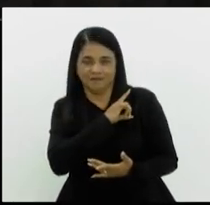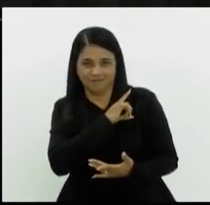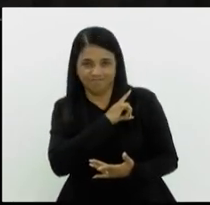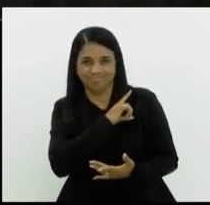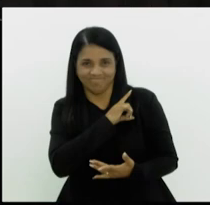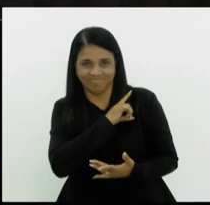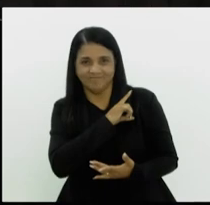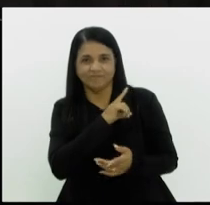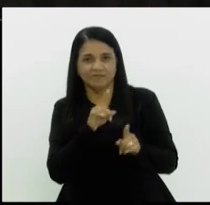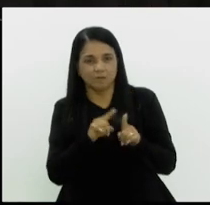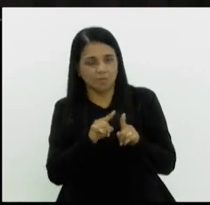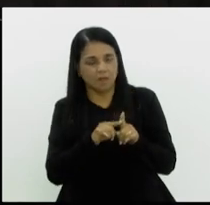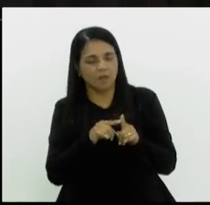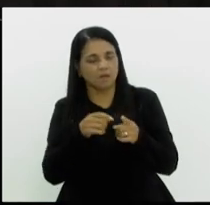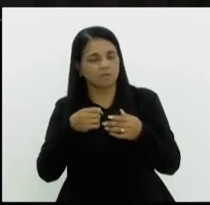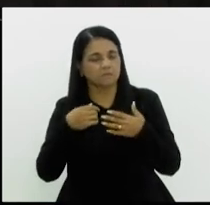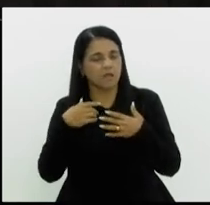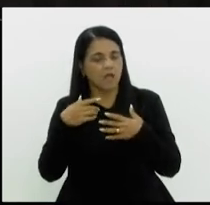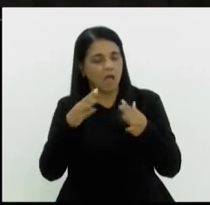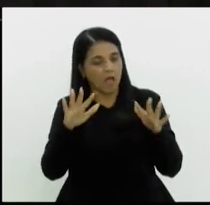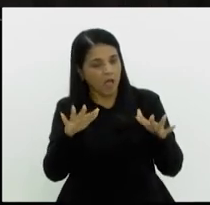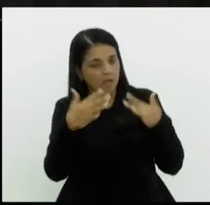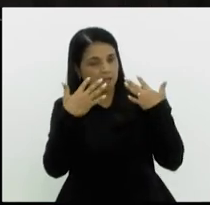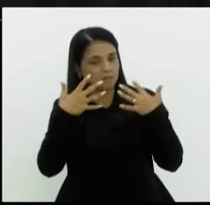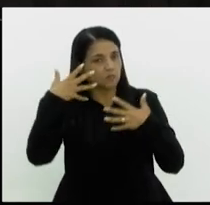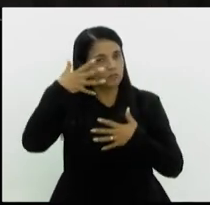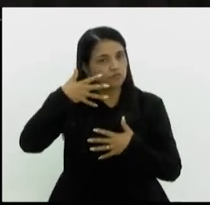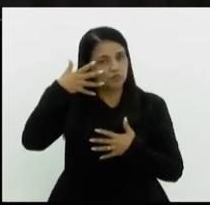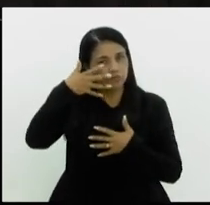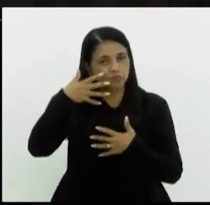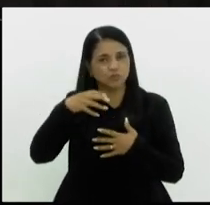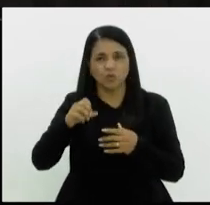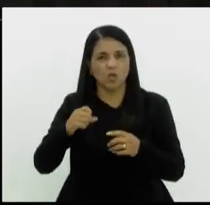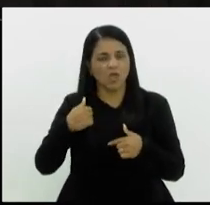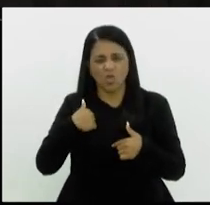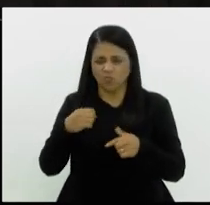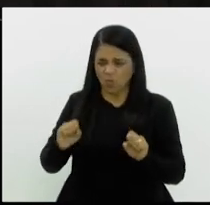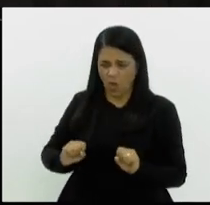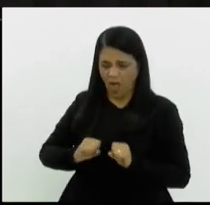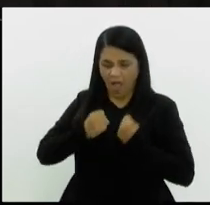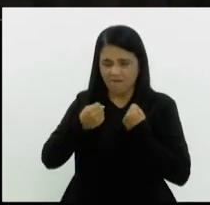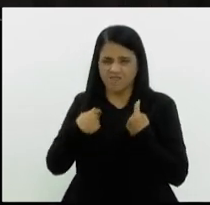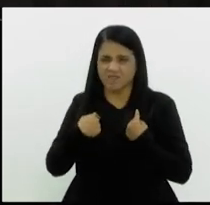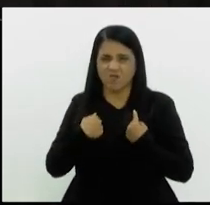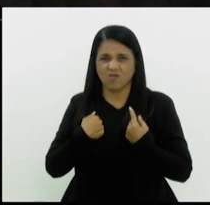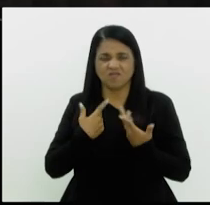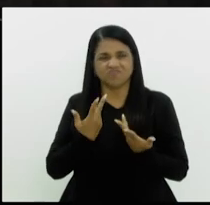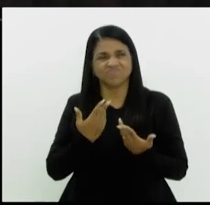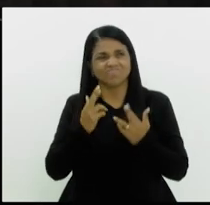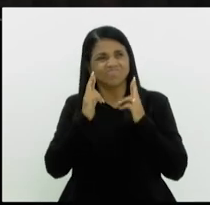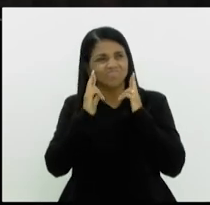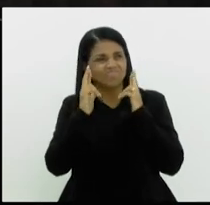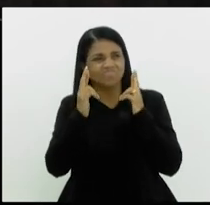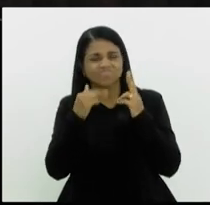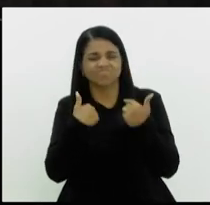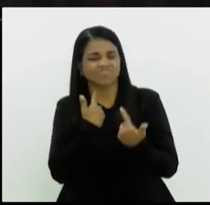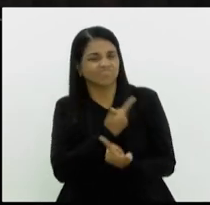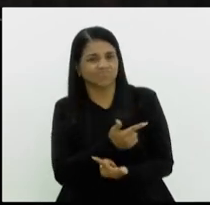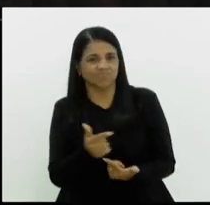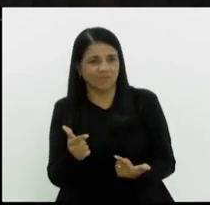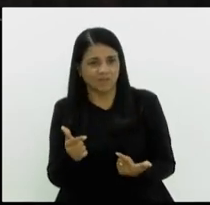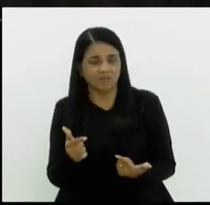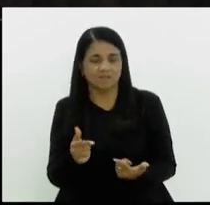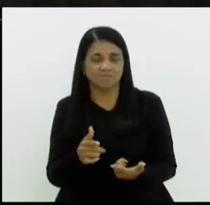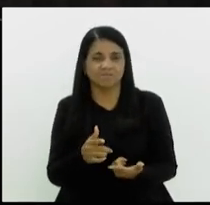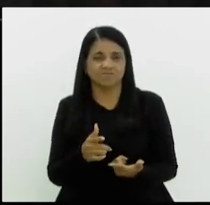como atenção ao meu discurso. Então não é que esteja raivoso, ele está meio desesperançado. É,